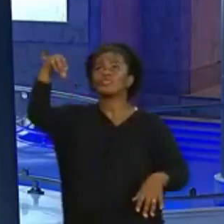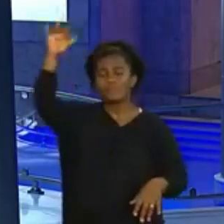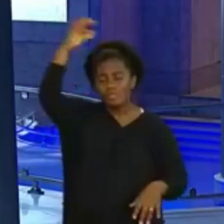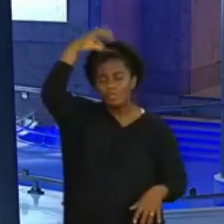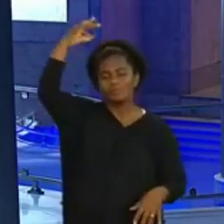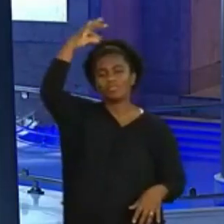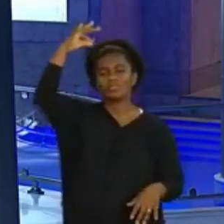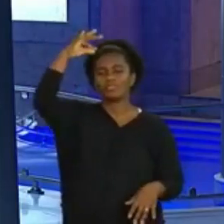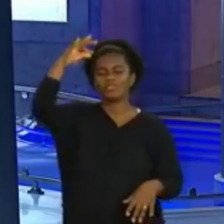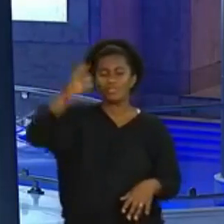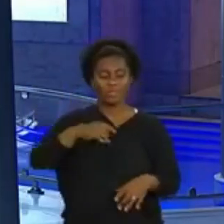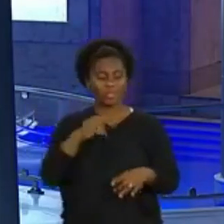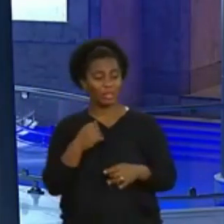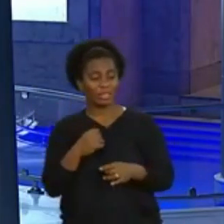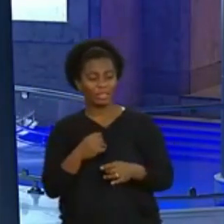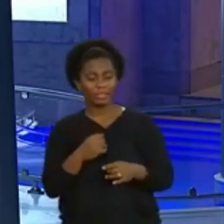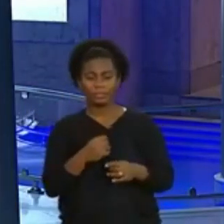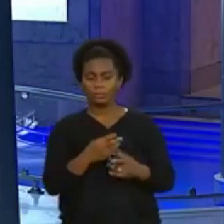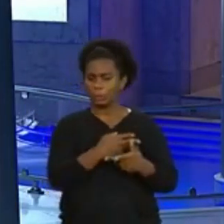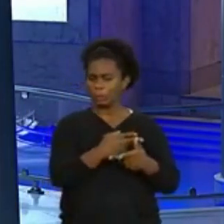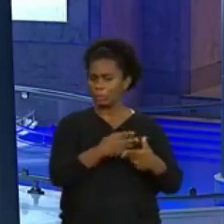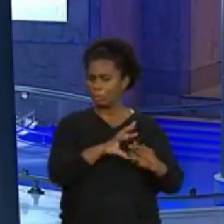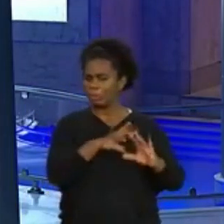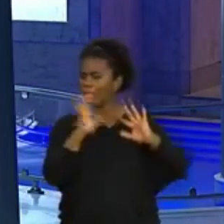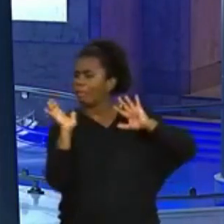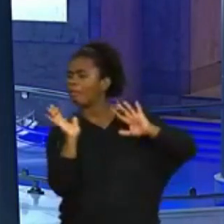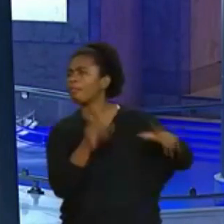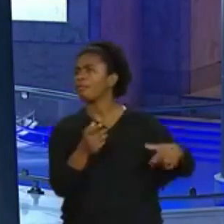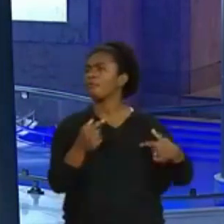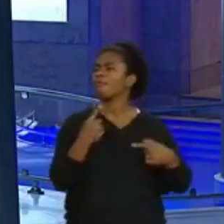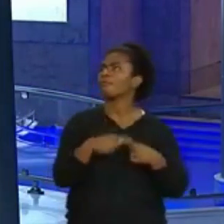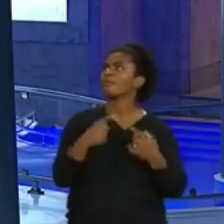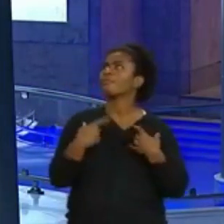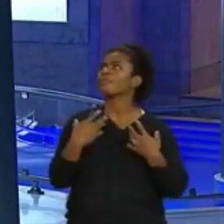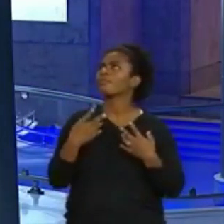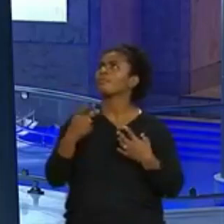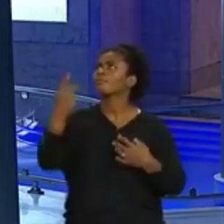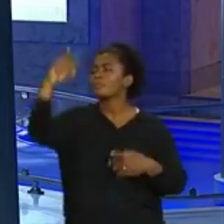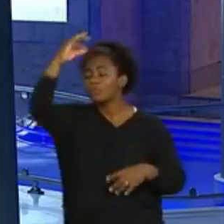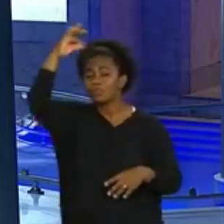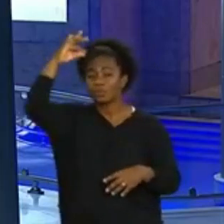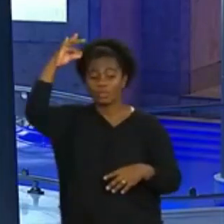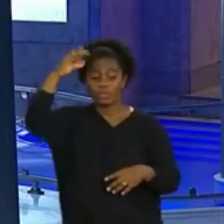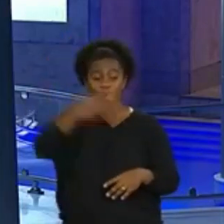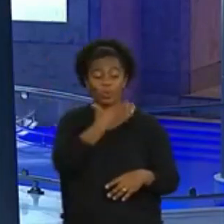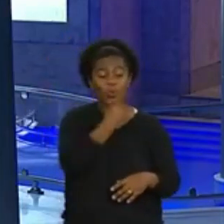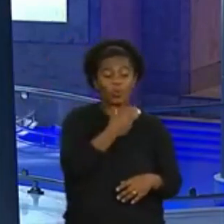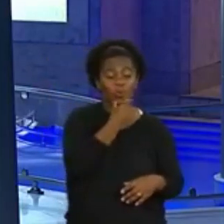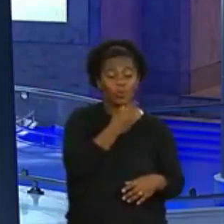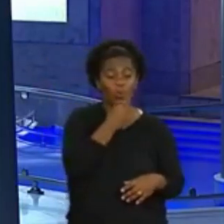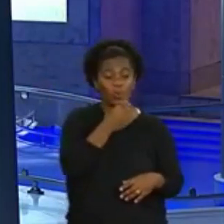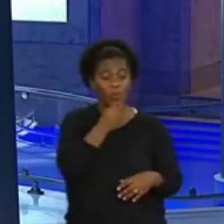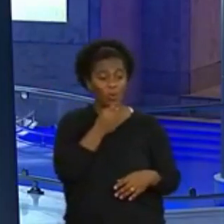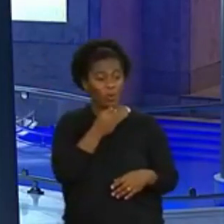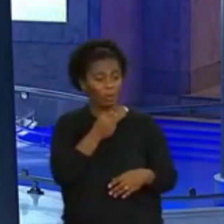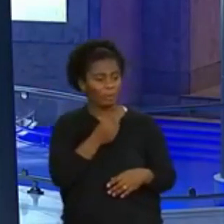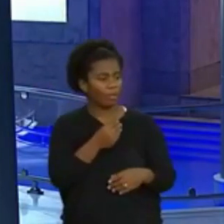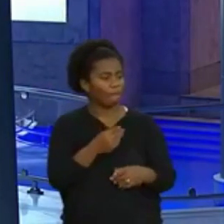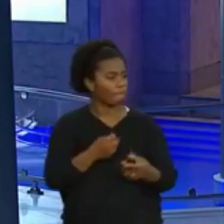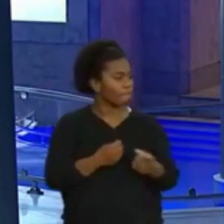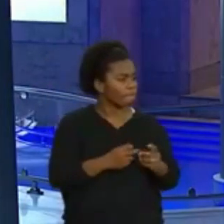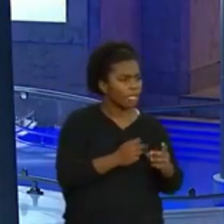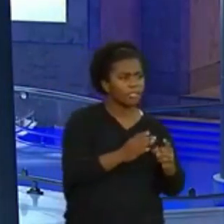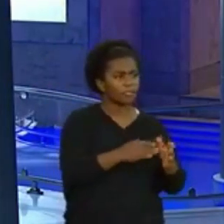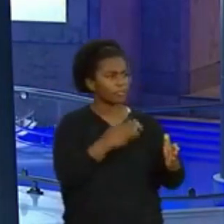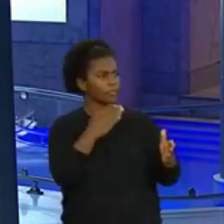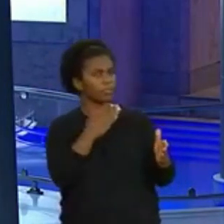espírito. E ele abriu mão de tudo e adquiriu o campo. E tomou posse daquele tesouro. O